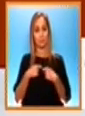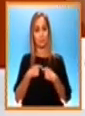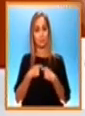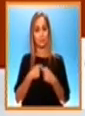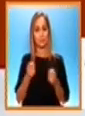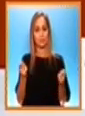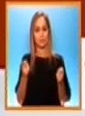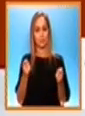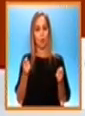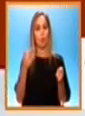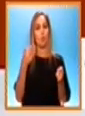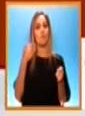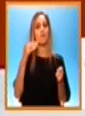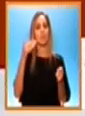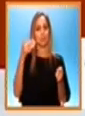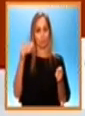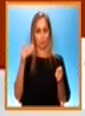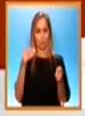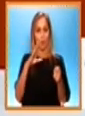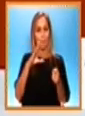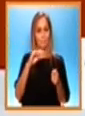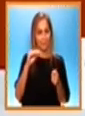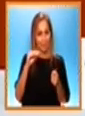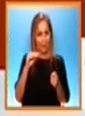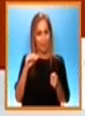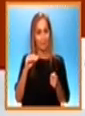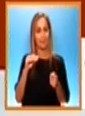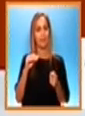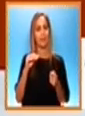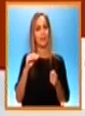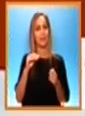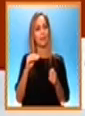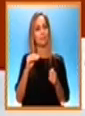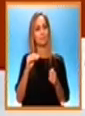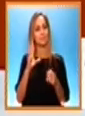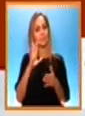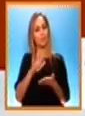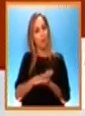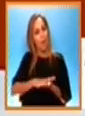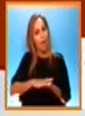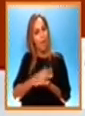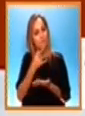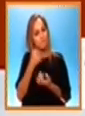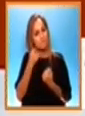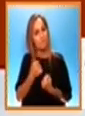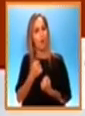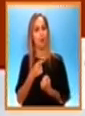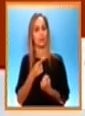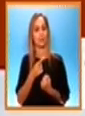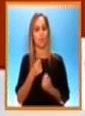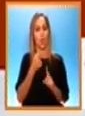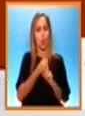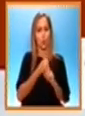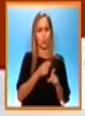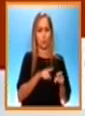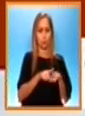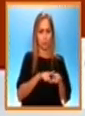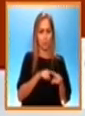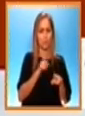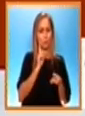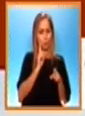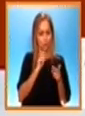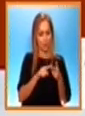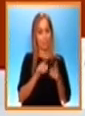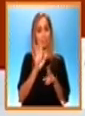todo o futuro. É uma década que realmente ficou extremamente enraizada tudo o que se passou, quer em termos de lutas políticas, quer em termos